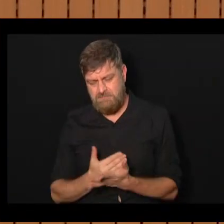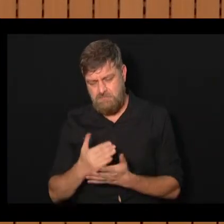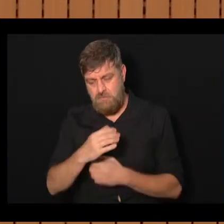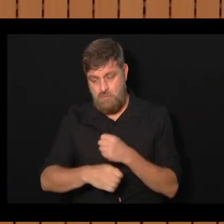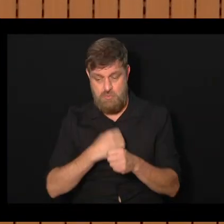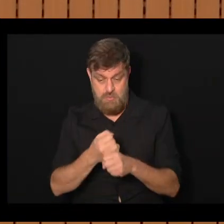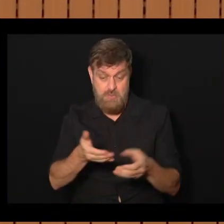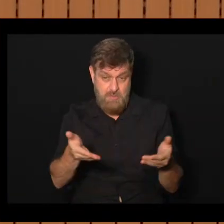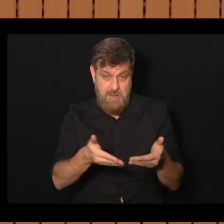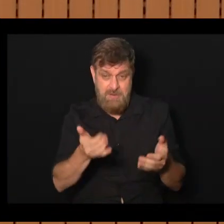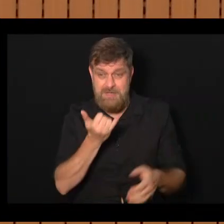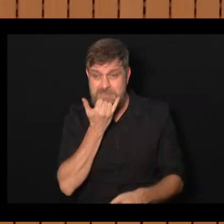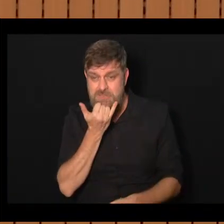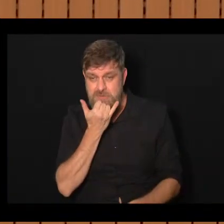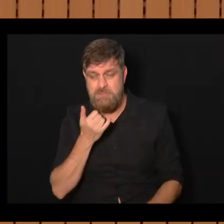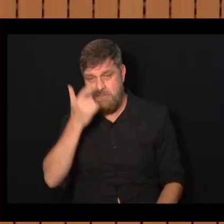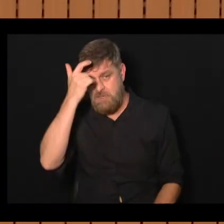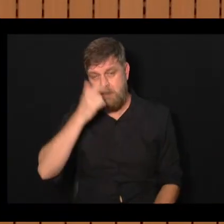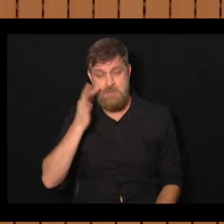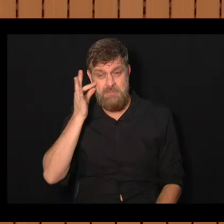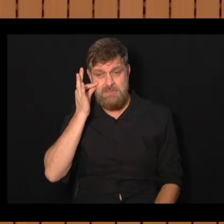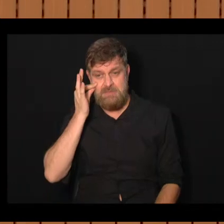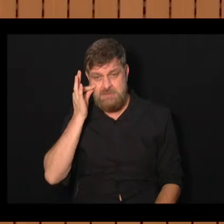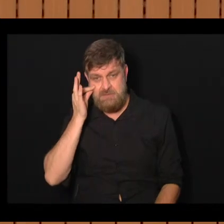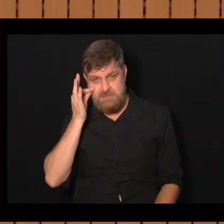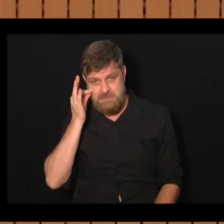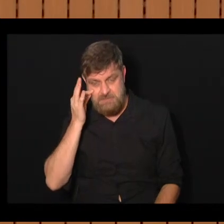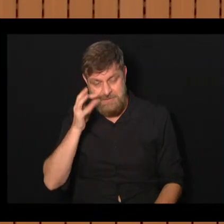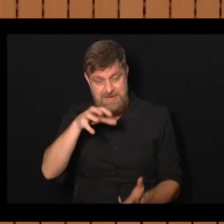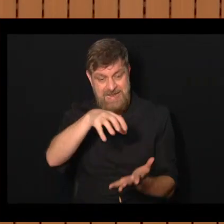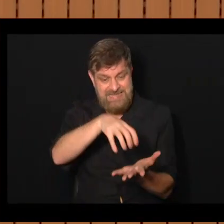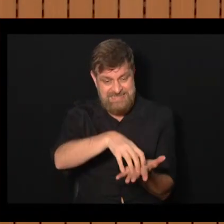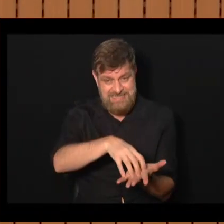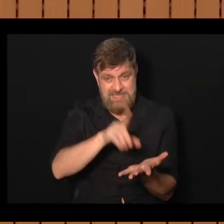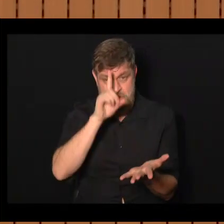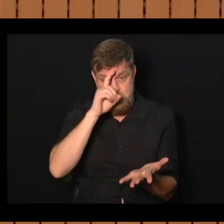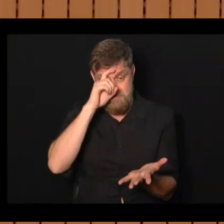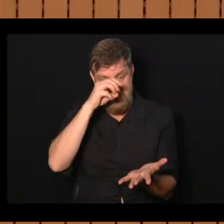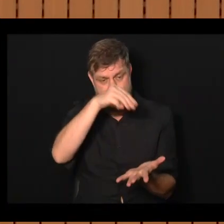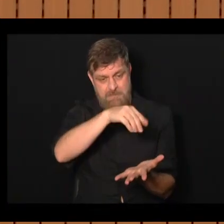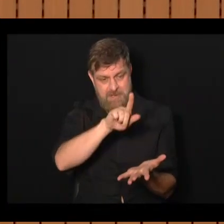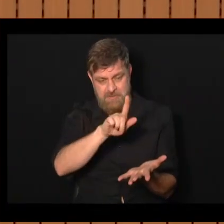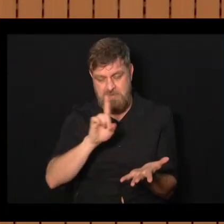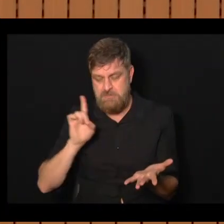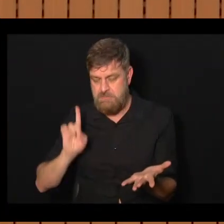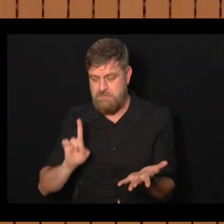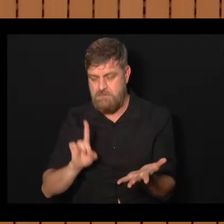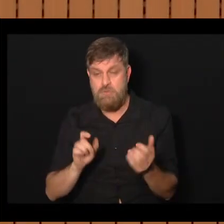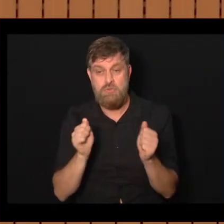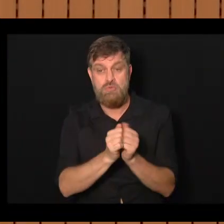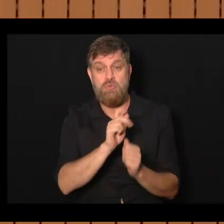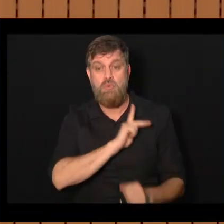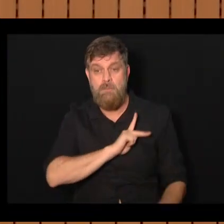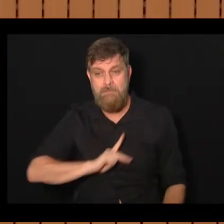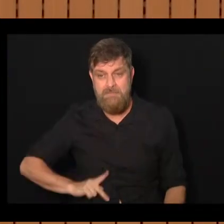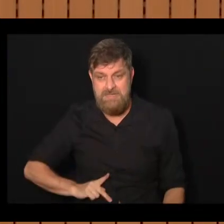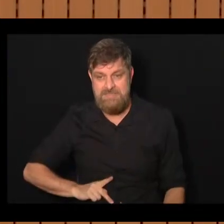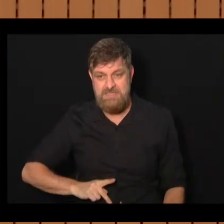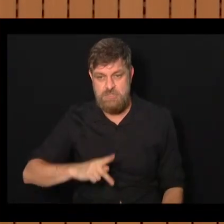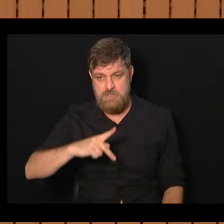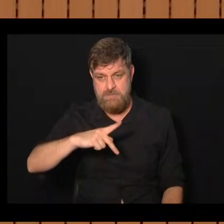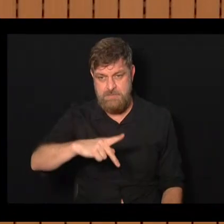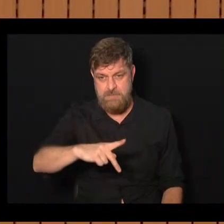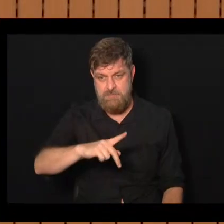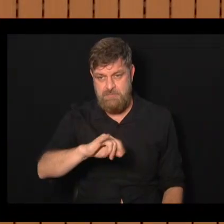ano, visitando a sede da Rede Mário Gatti, junto com o presidente Pimenta e os